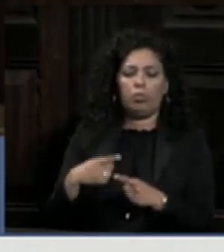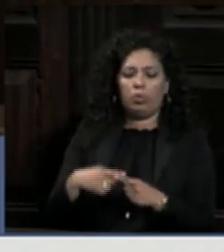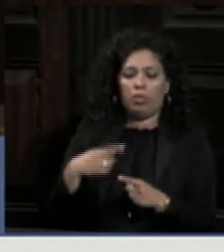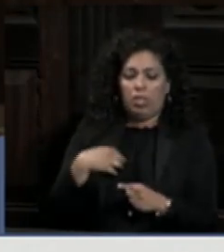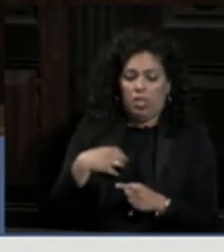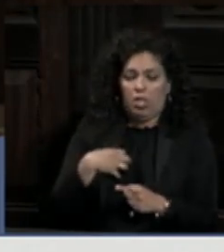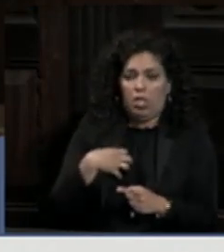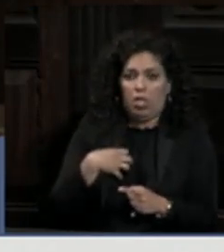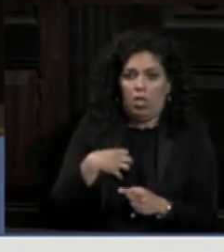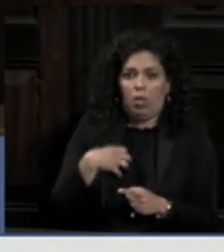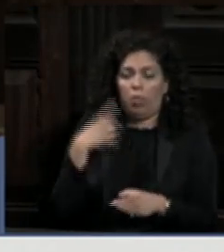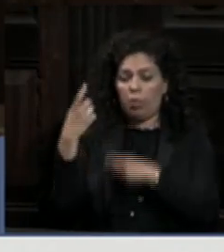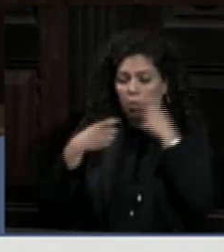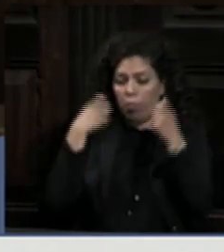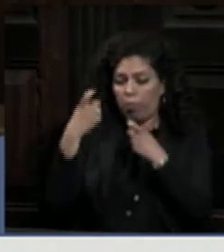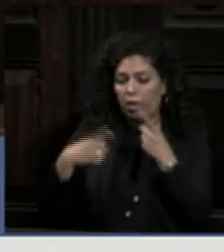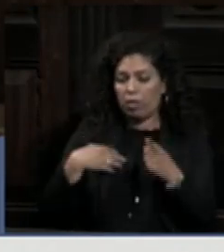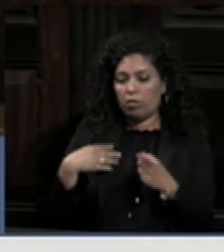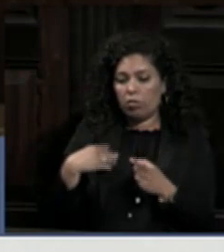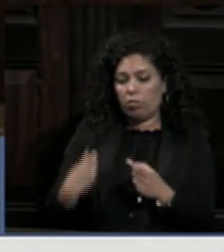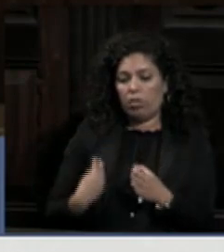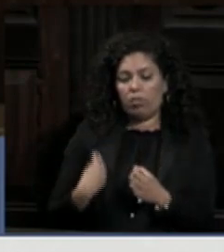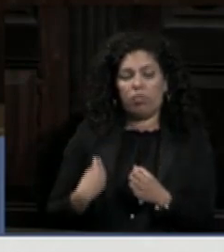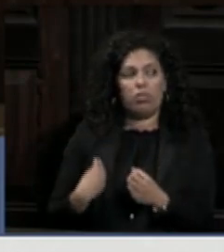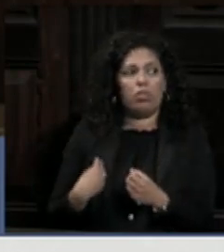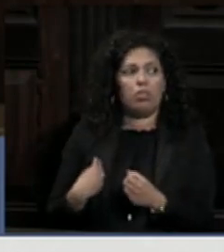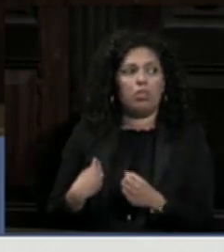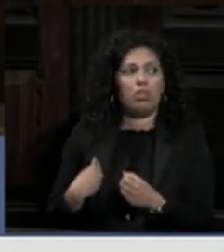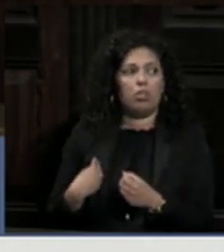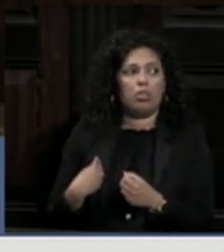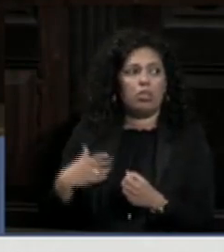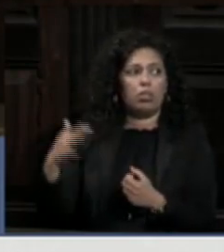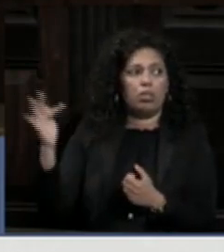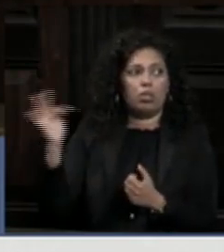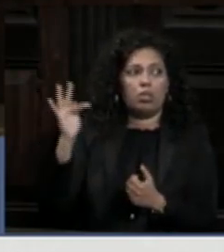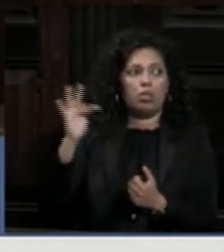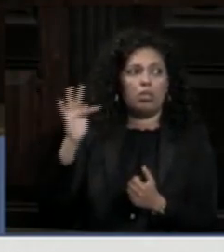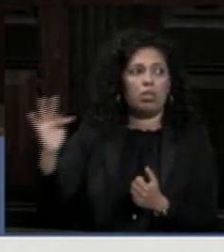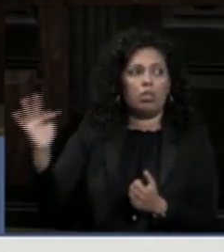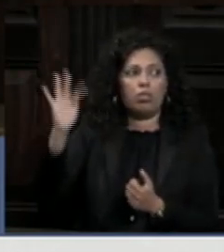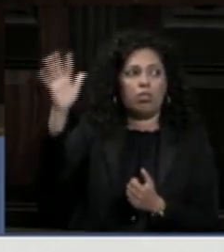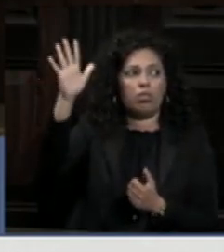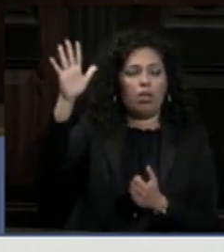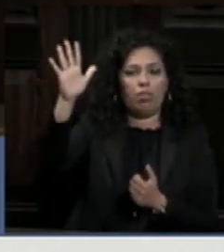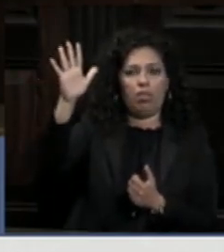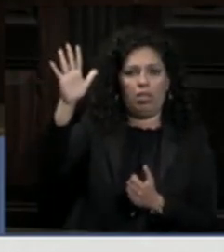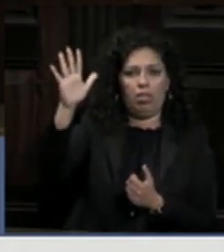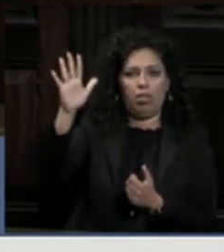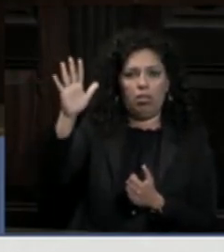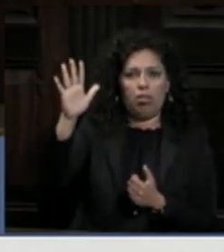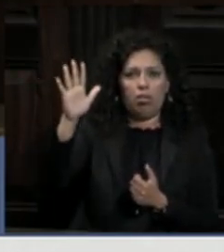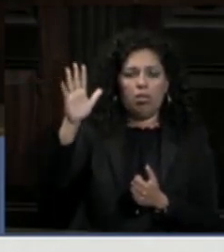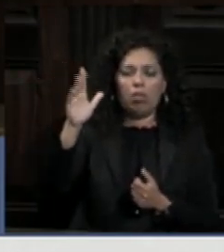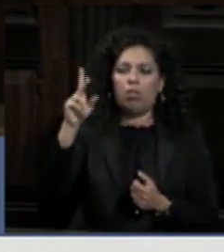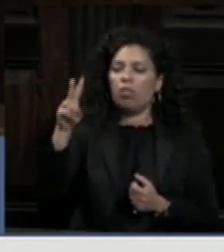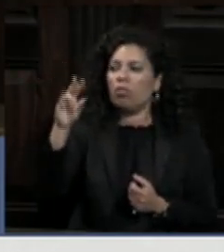porque o vidigal de novo são quatro eleições que eu sou mais votado